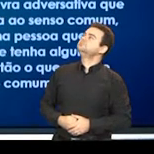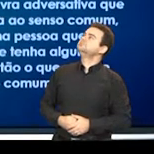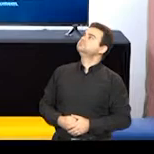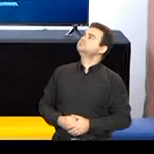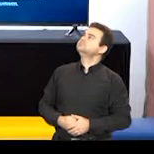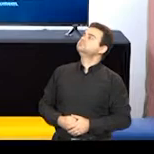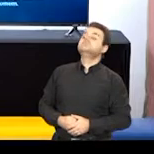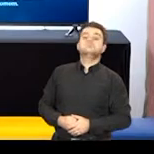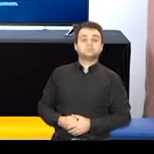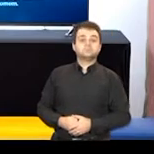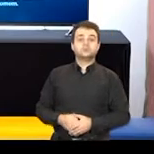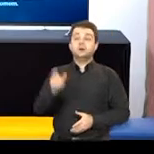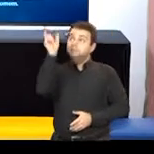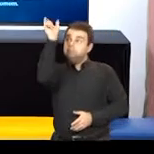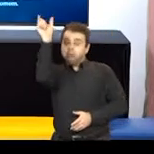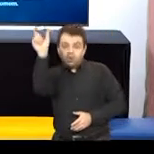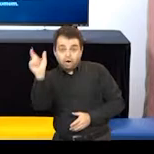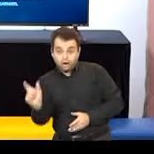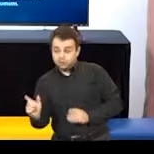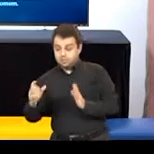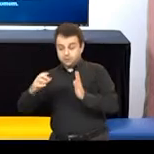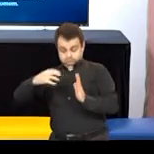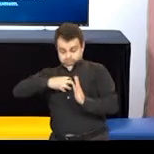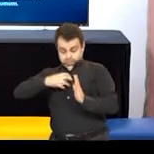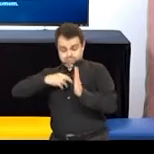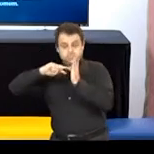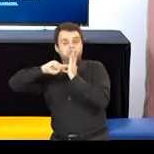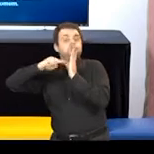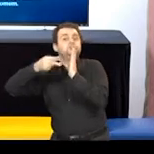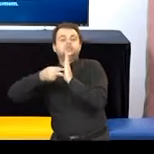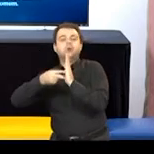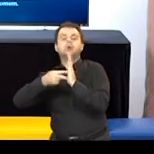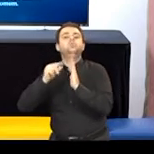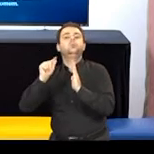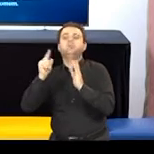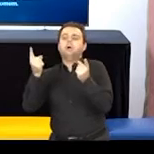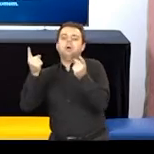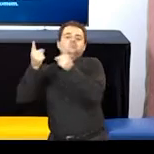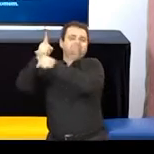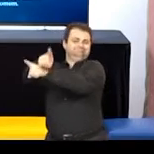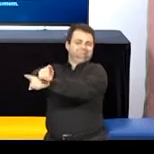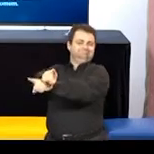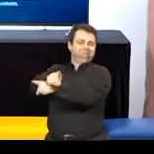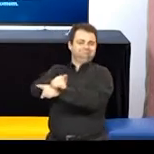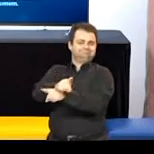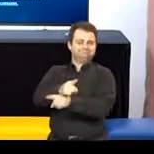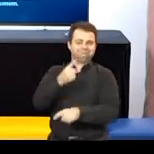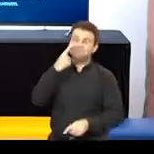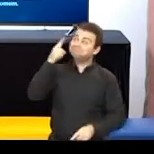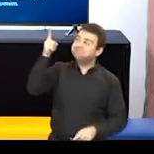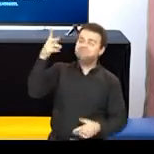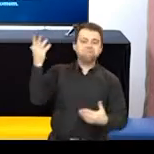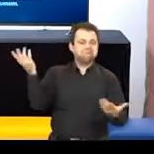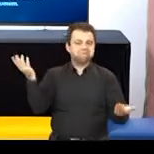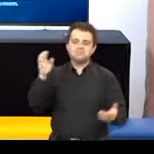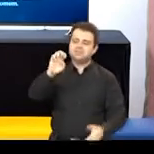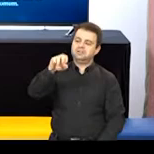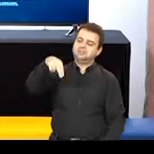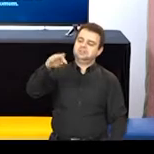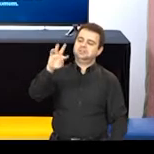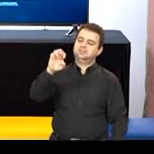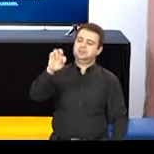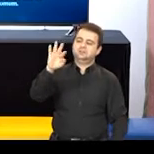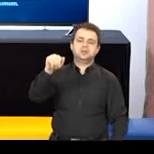disso, todas elas servem para introduzir uma ideia contrária. Eu poderia usar aqui, em vez de entretanto, o